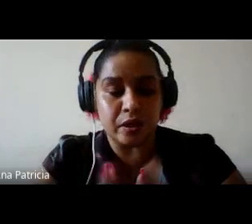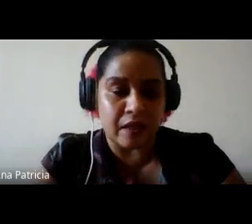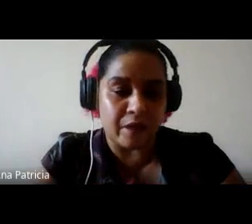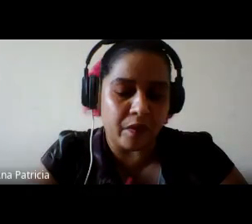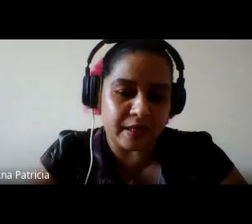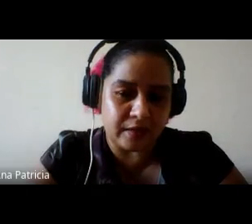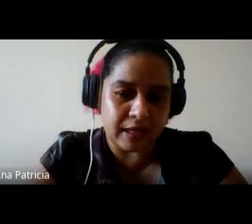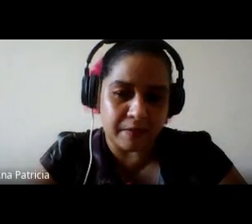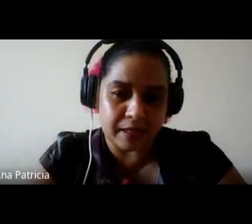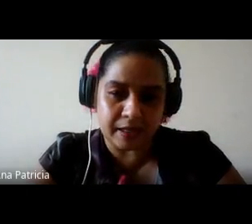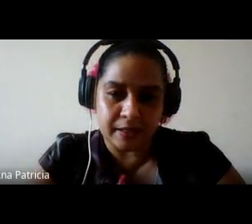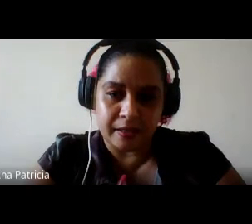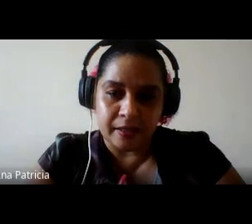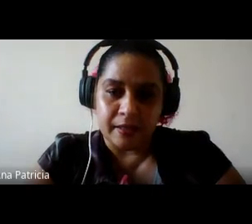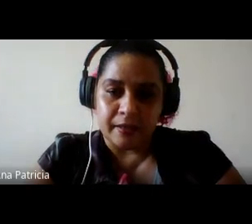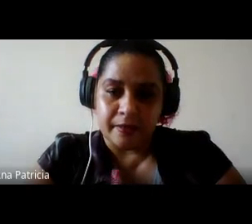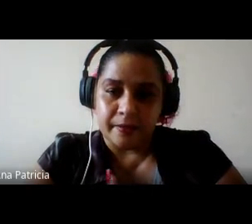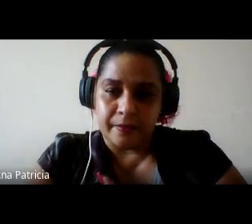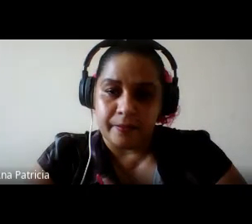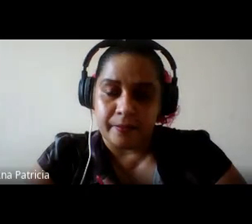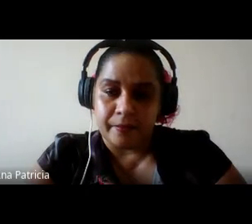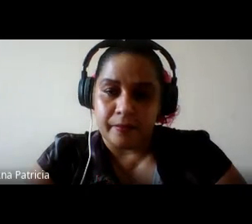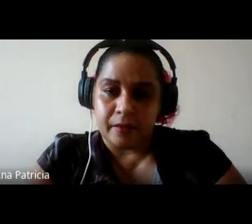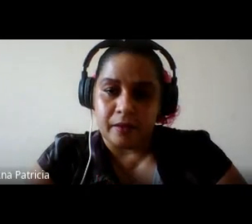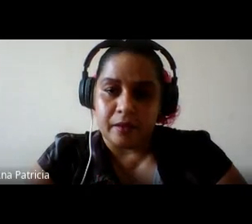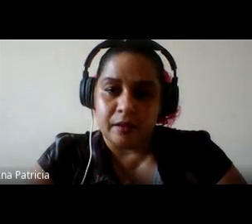surdos e que estavam conversando em Libras.